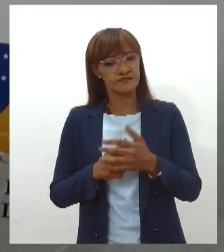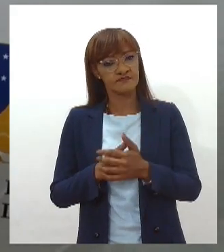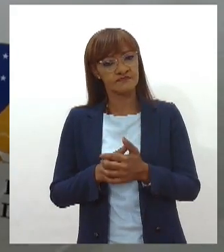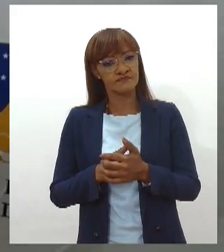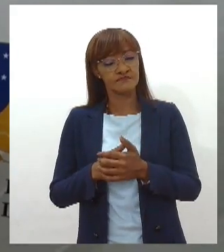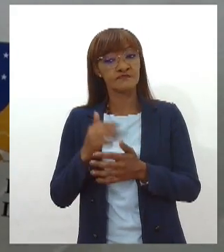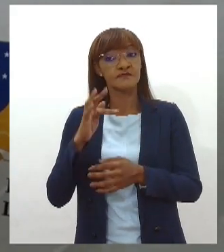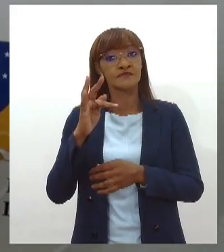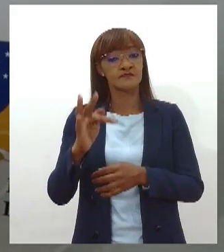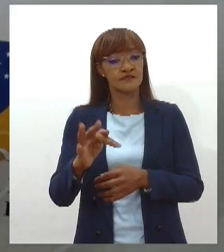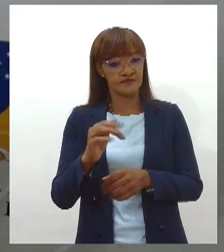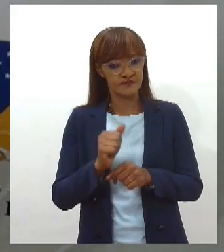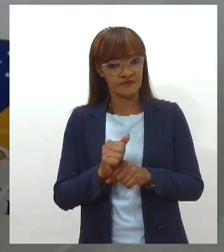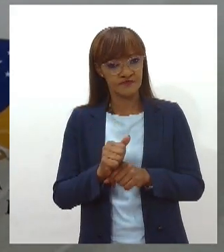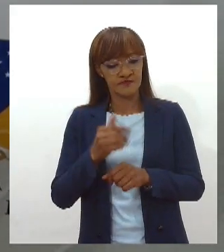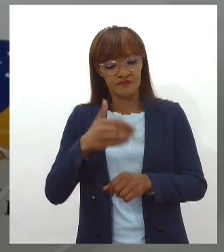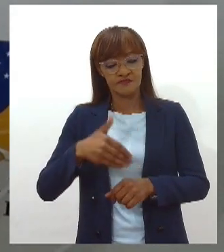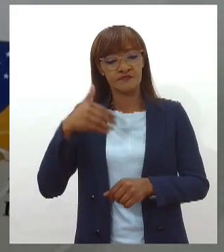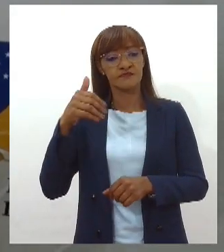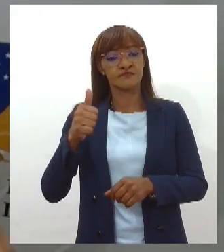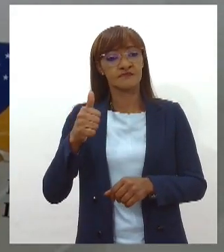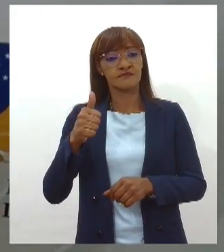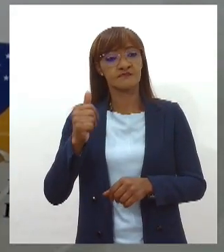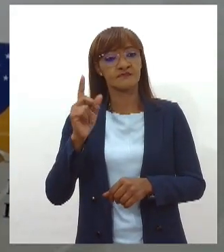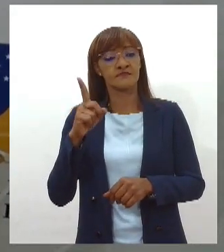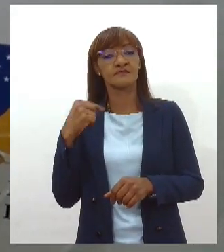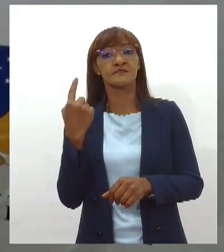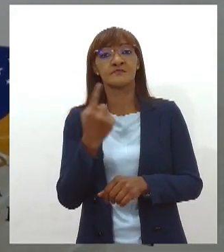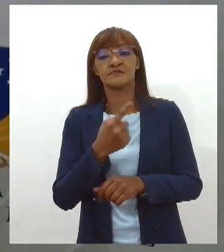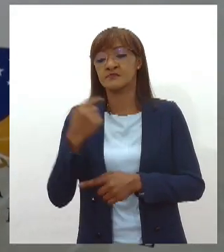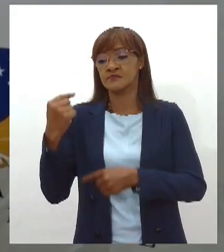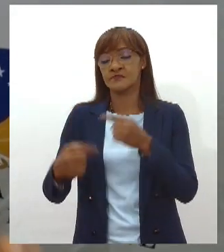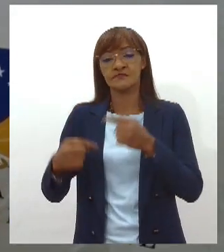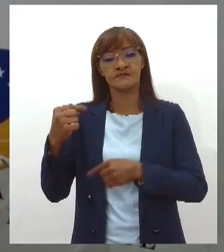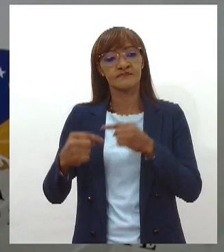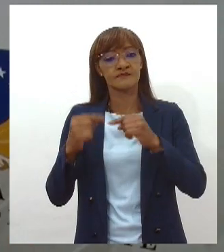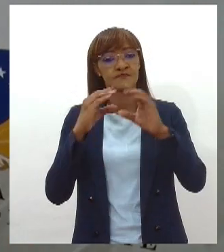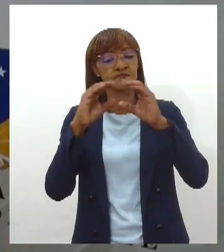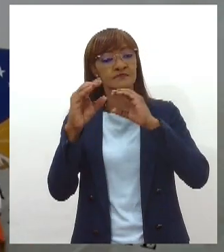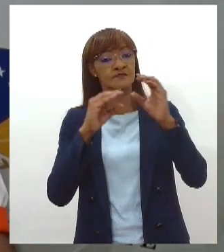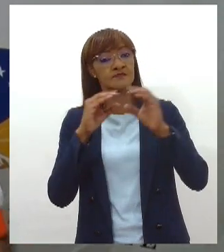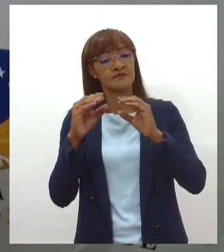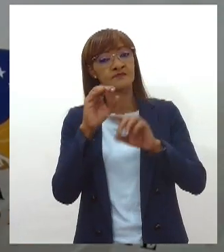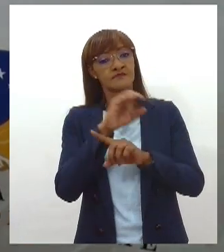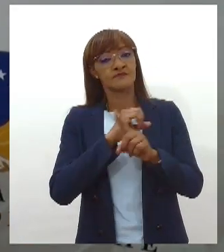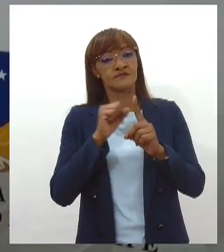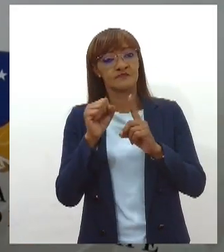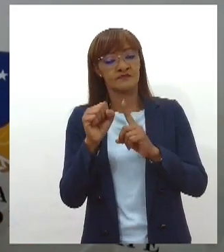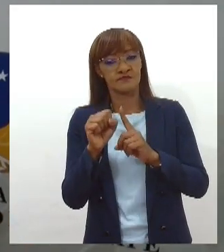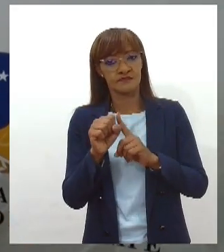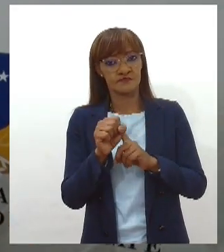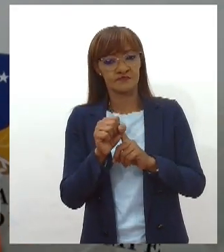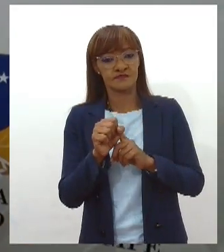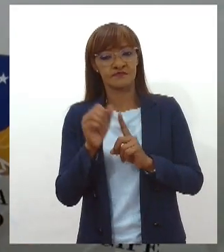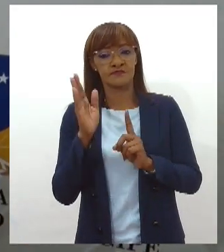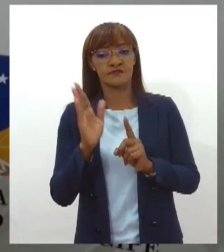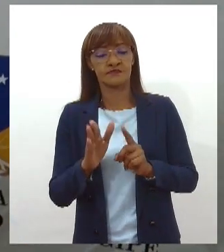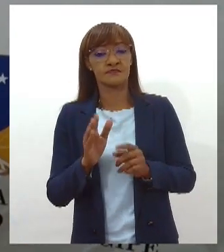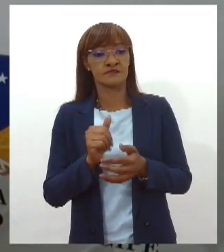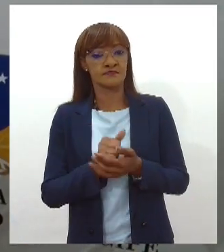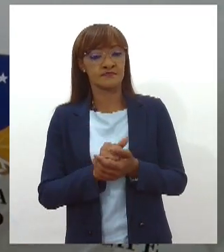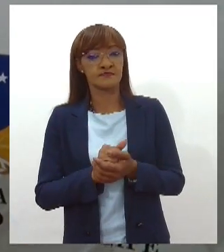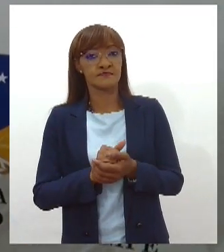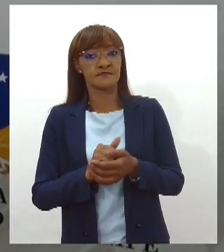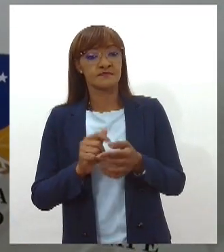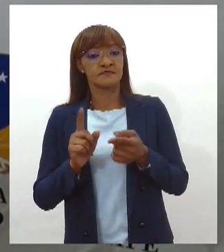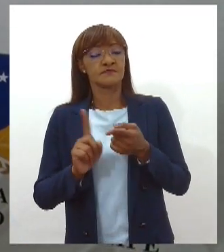possam melhorar cada vez mais a política, a comunicação social, a comunicação entre sociedades, né? E para que eles